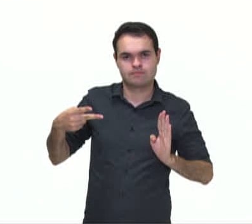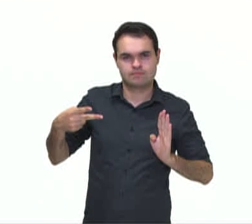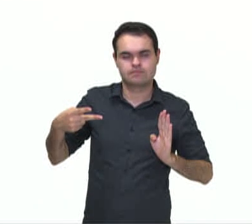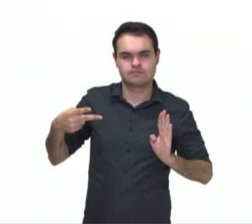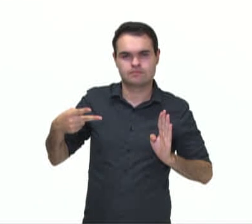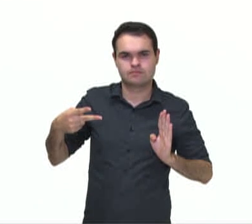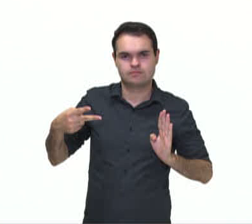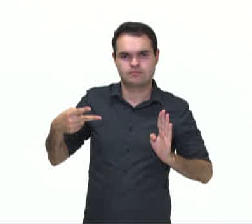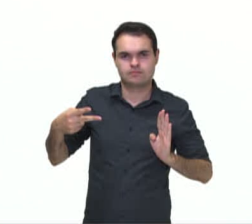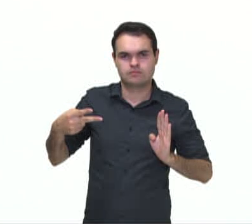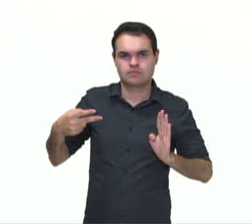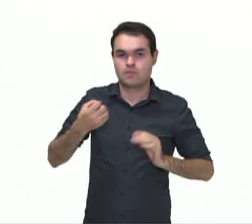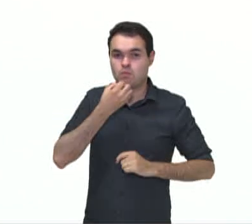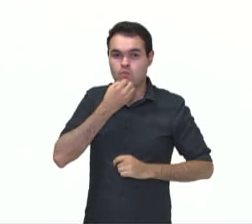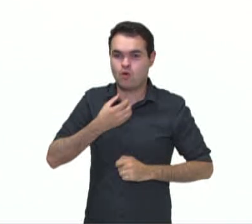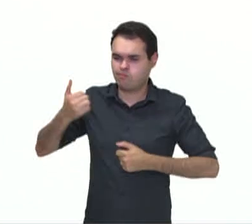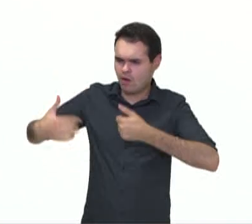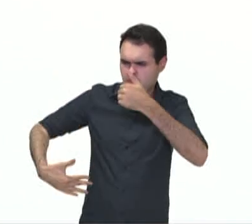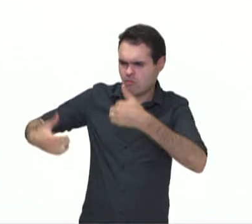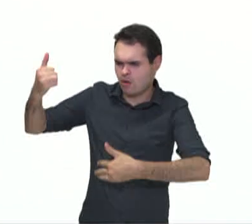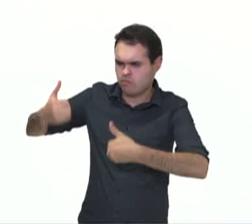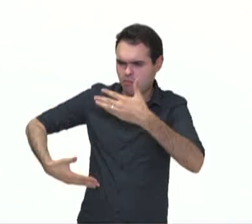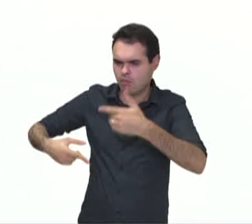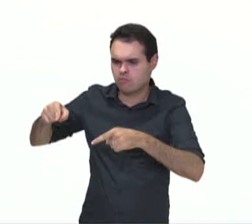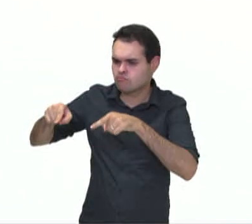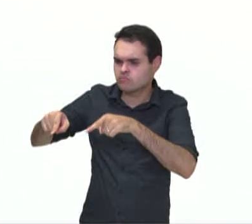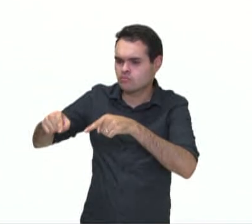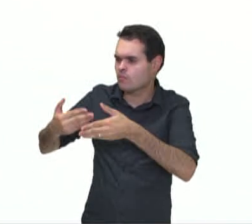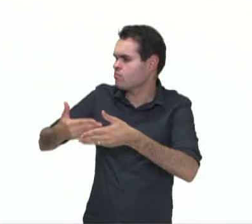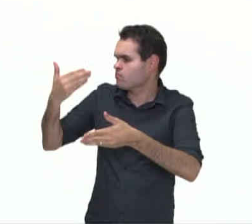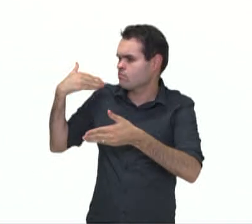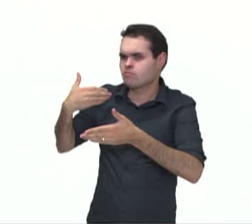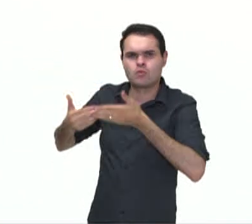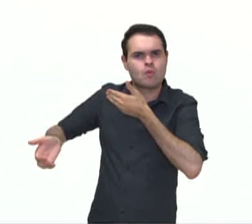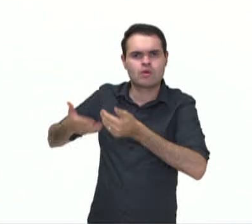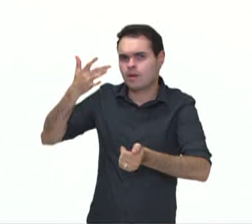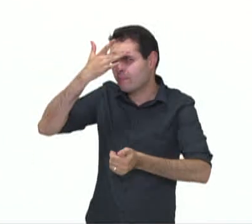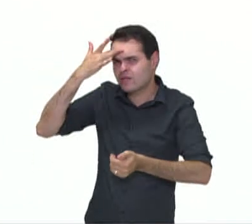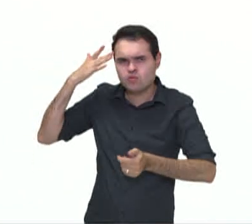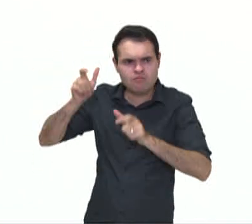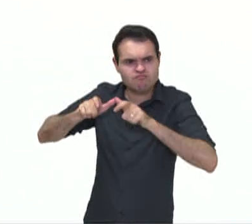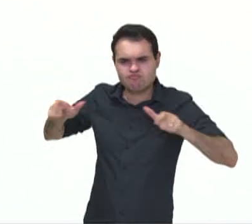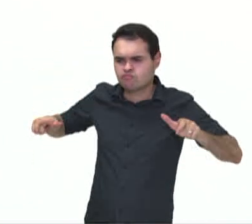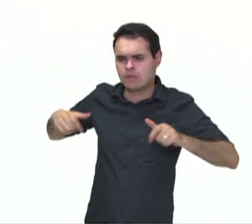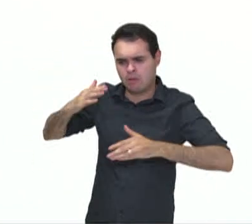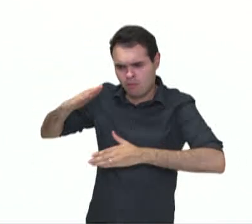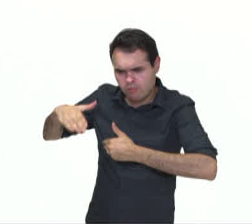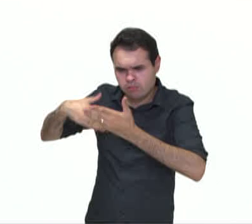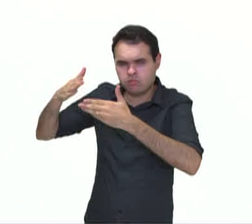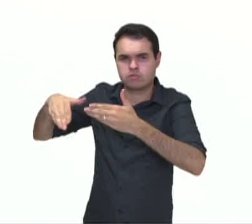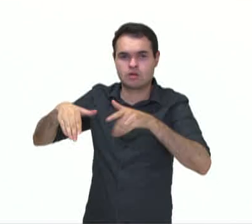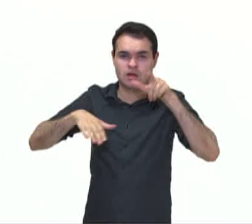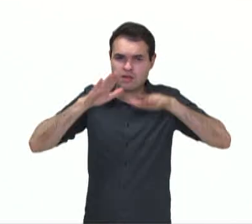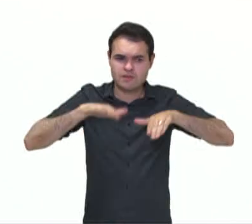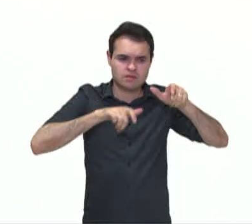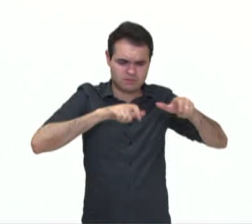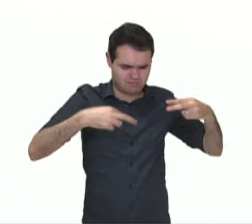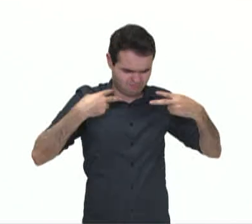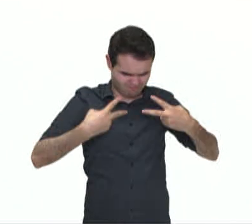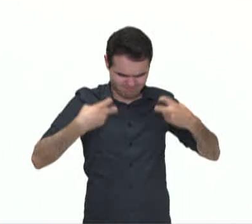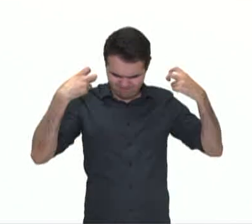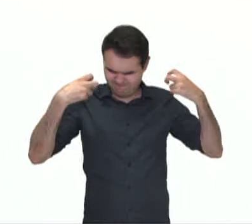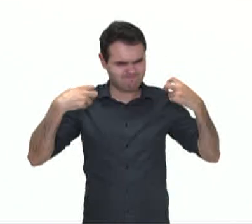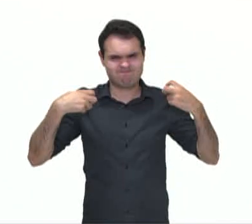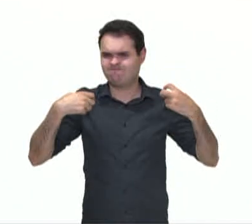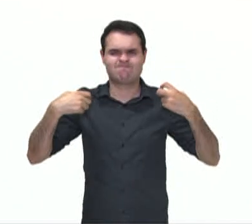B. A boa oratória pode ser desenvolvida por qualquer pessoa, inclusive aquelas que julgam